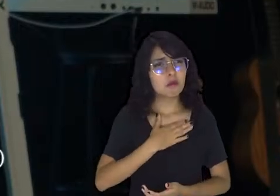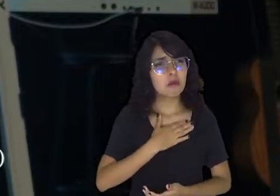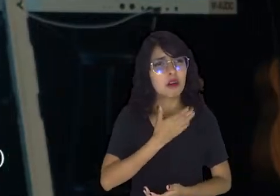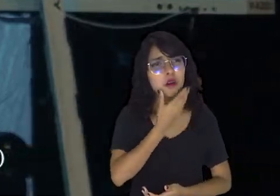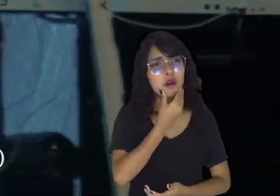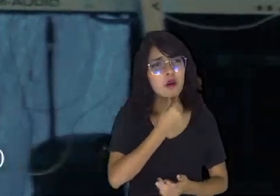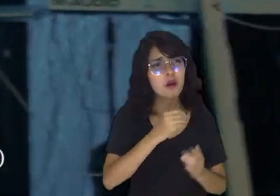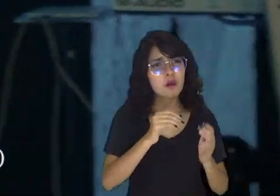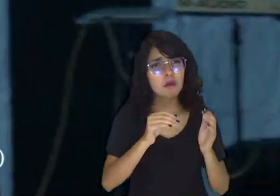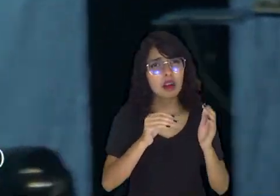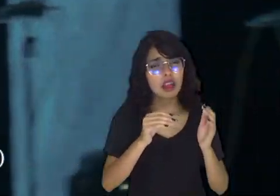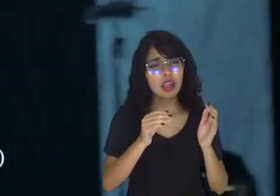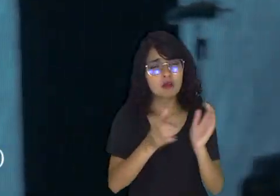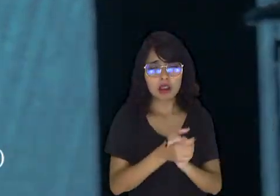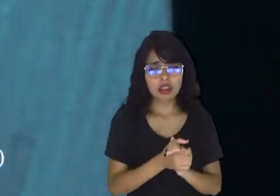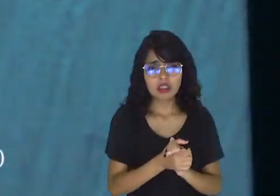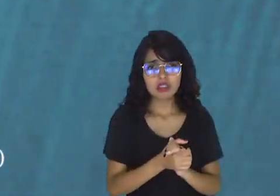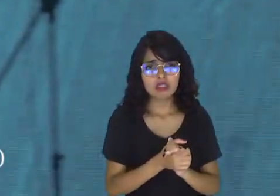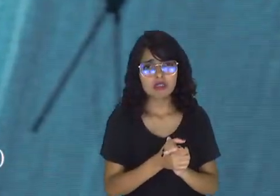Ela falou assim: